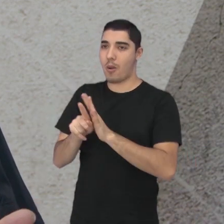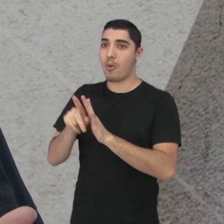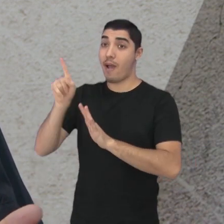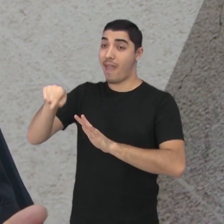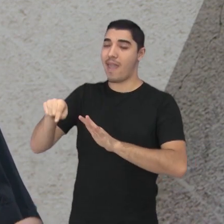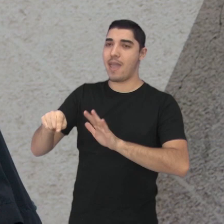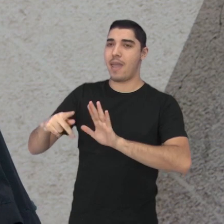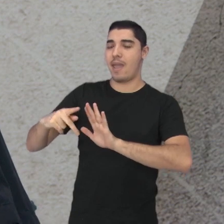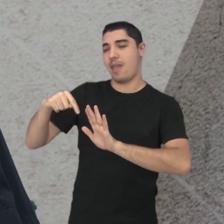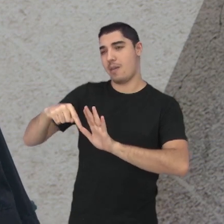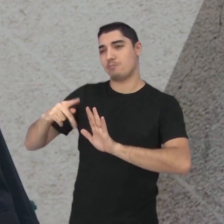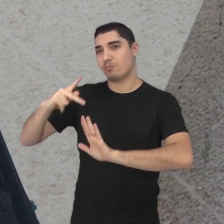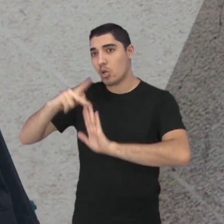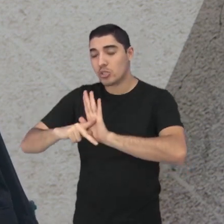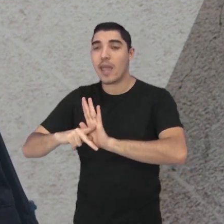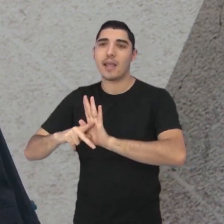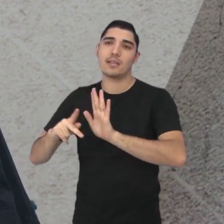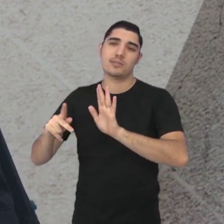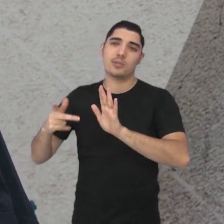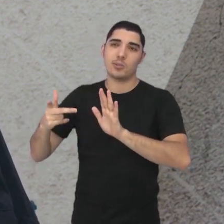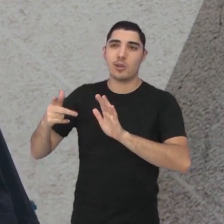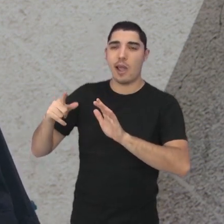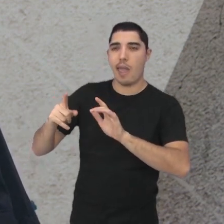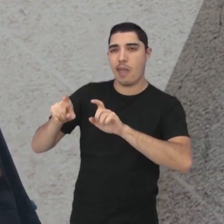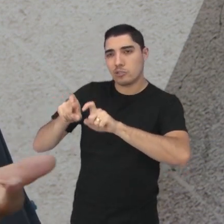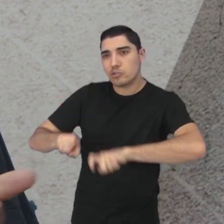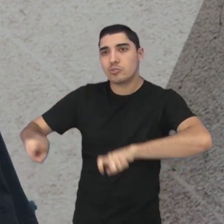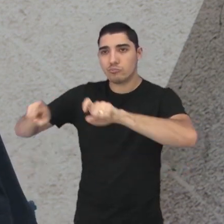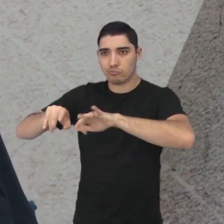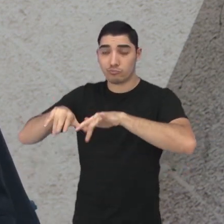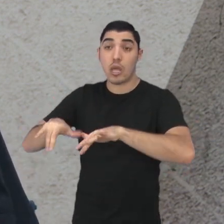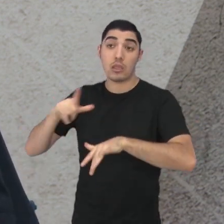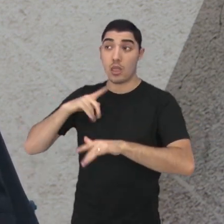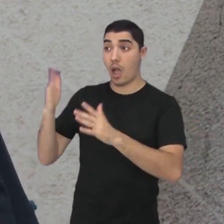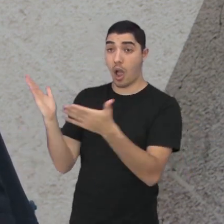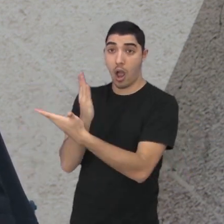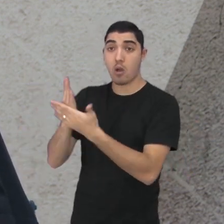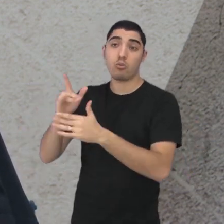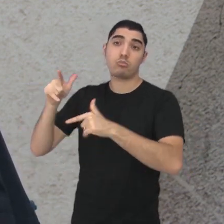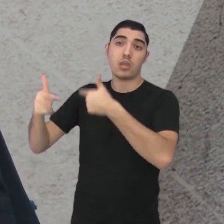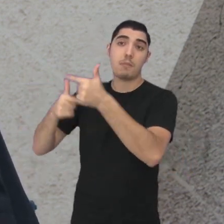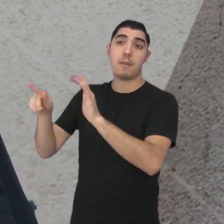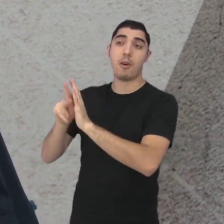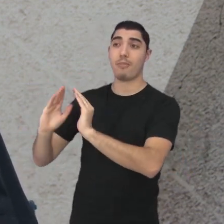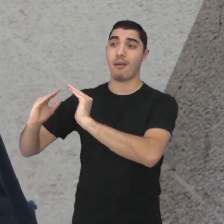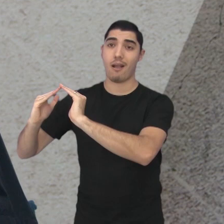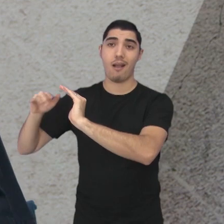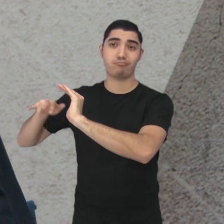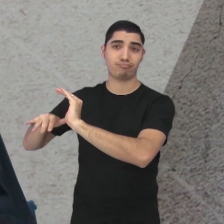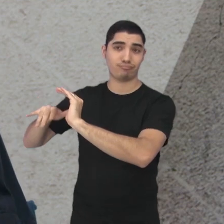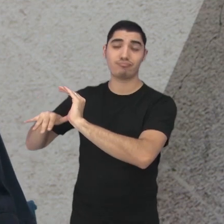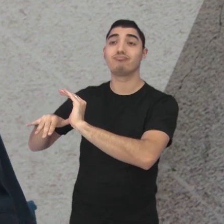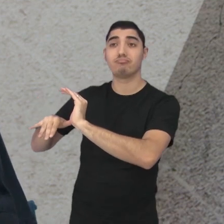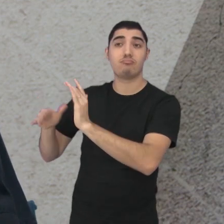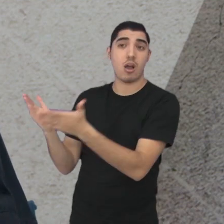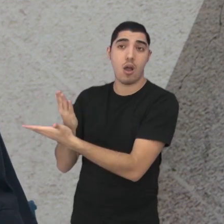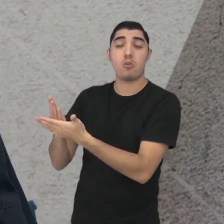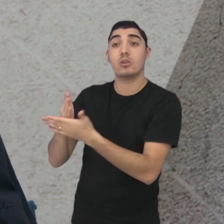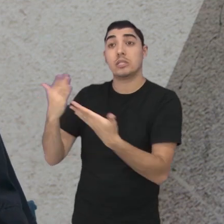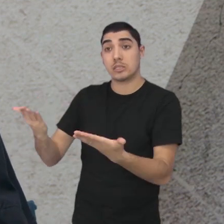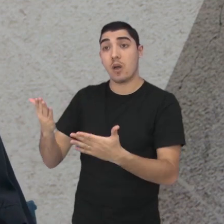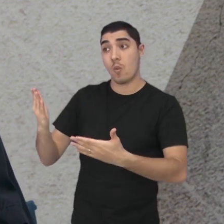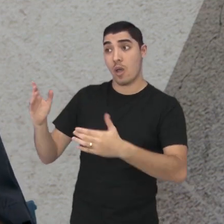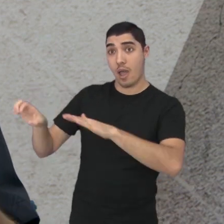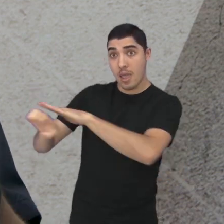digital, nós temos muitos profissionais que realmente estão em home office, estão trabalhando da casa deles, utilizando o equipamento deles. Algumas